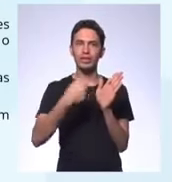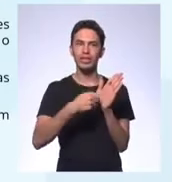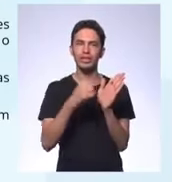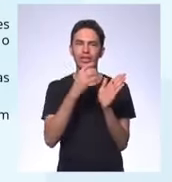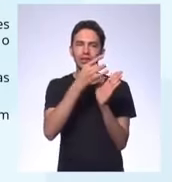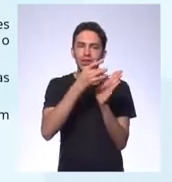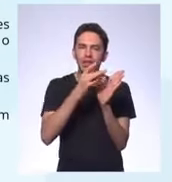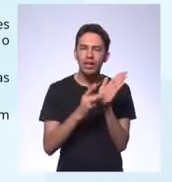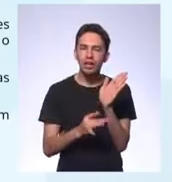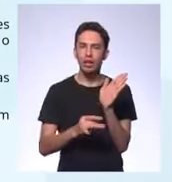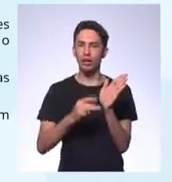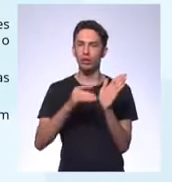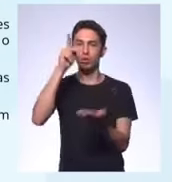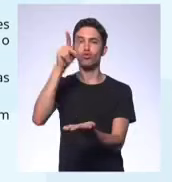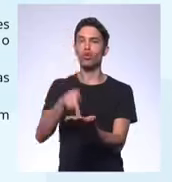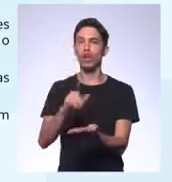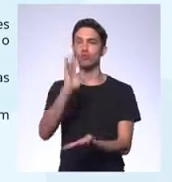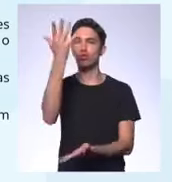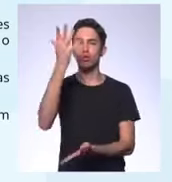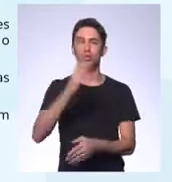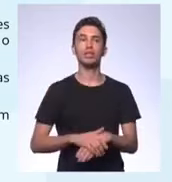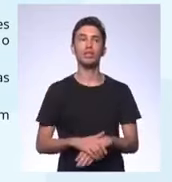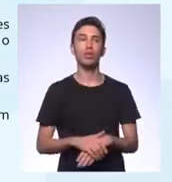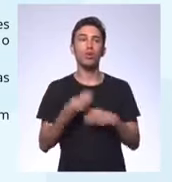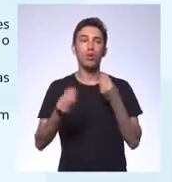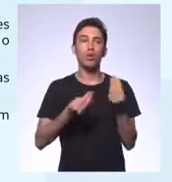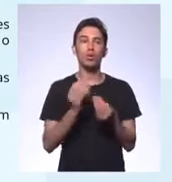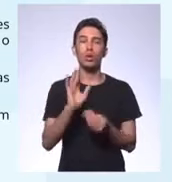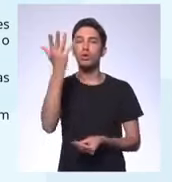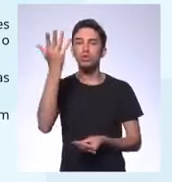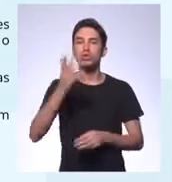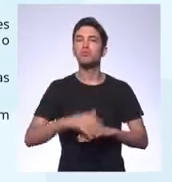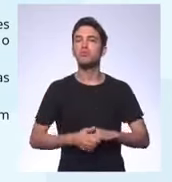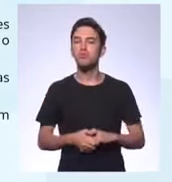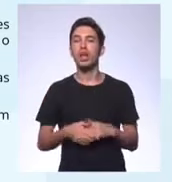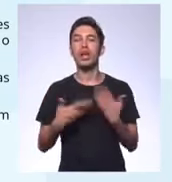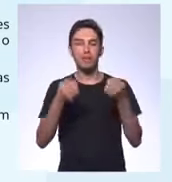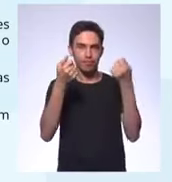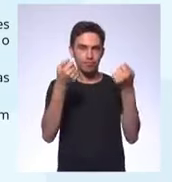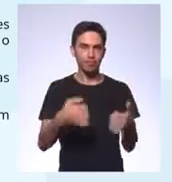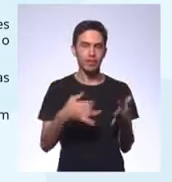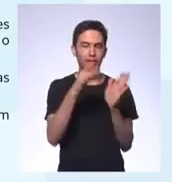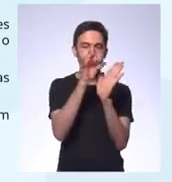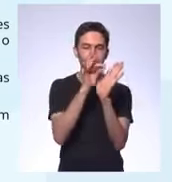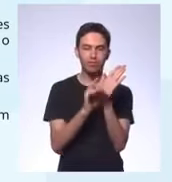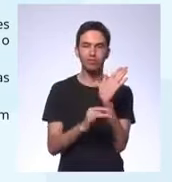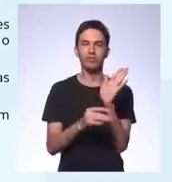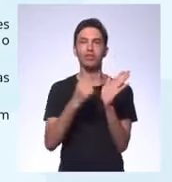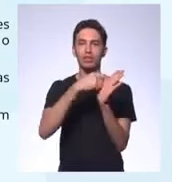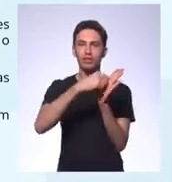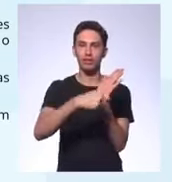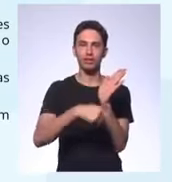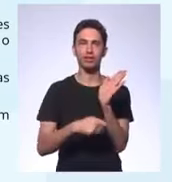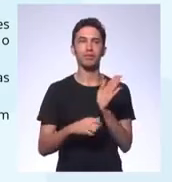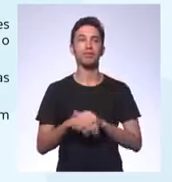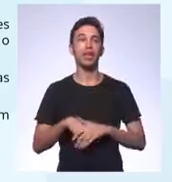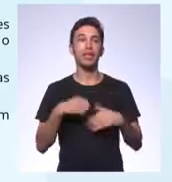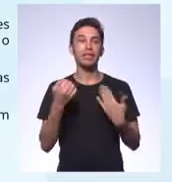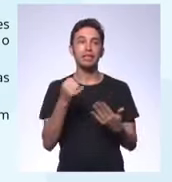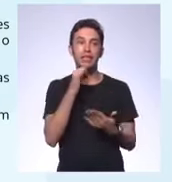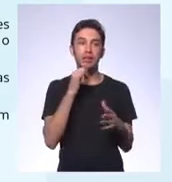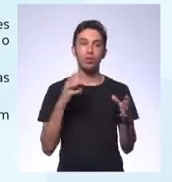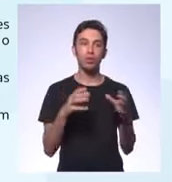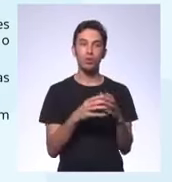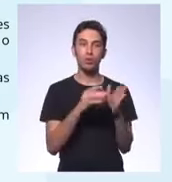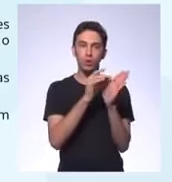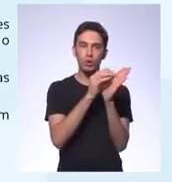detalhamento do fato. Como o fato ocorreu, apresente detalhes. Se no corpo do texto o grupo decidir fazer a